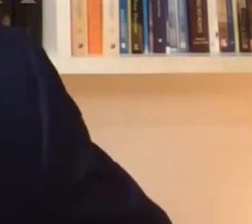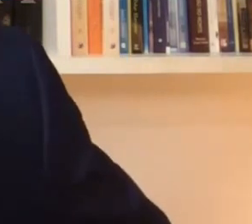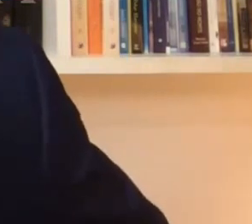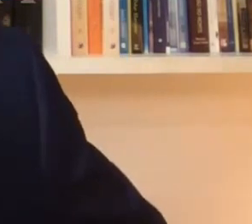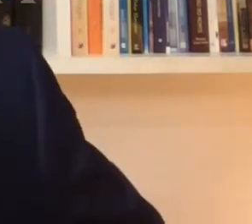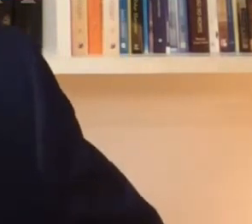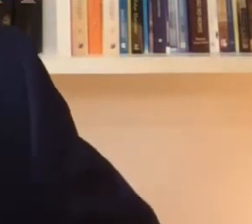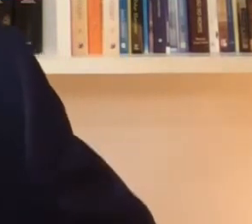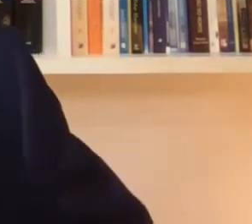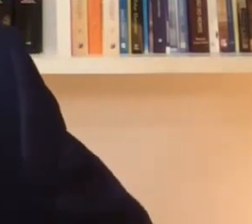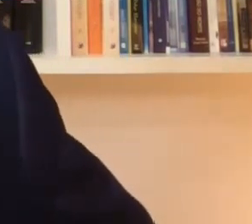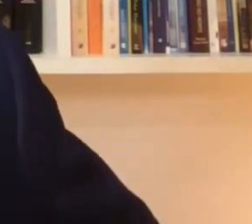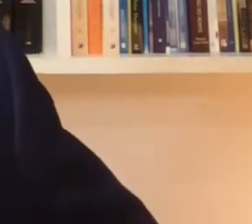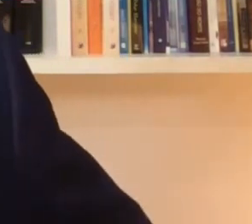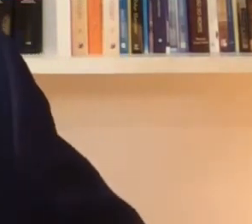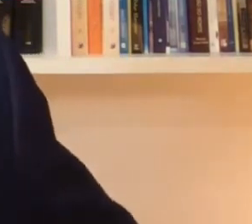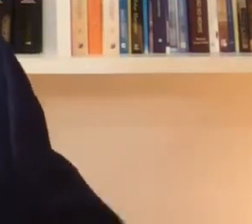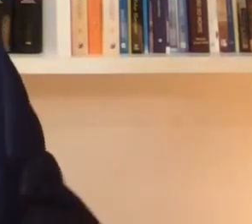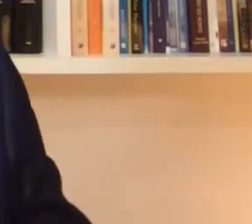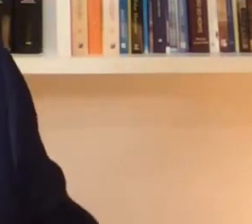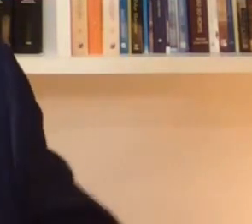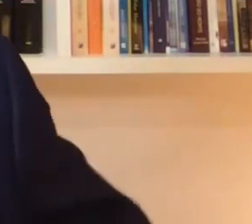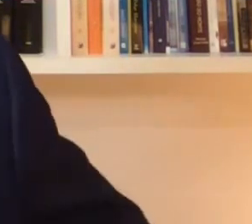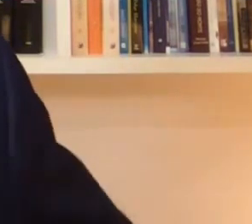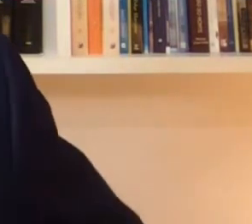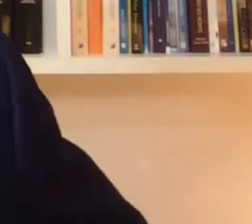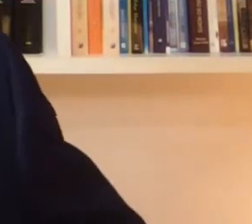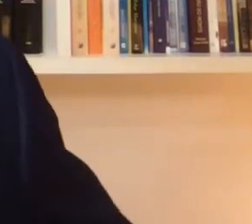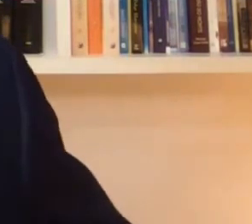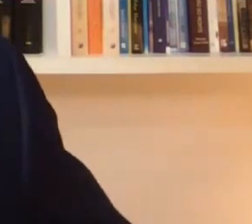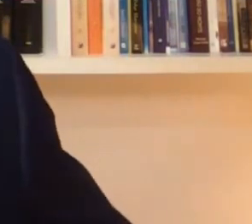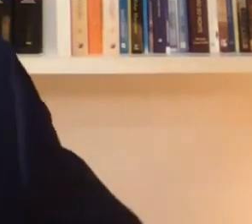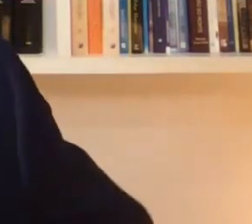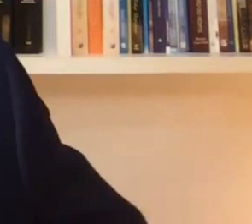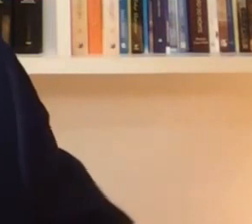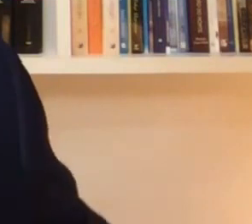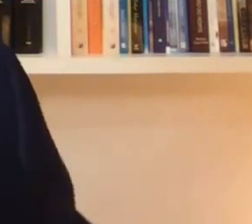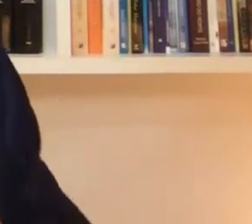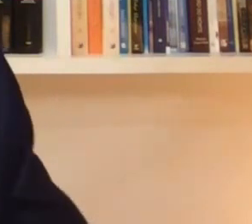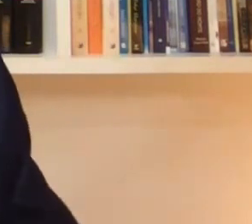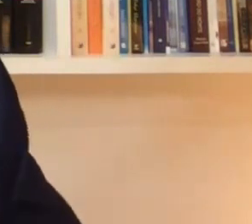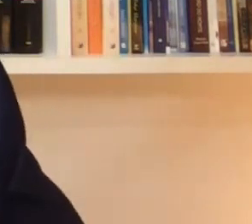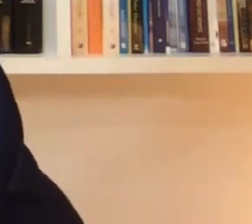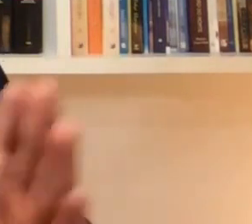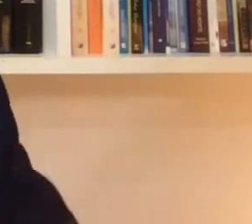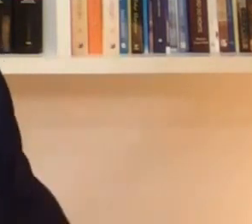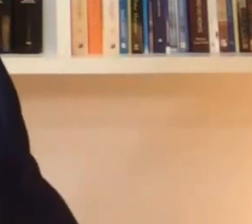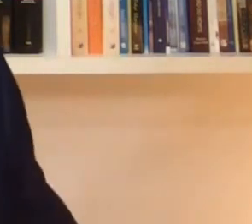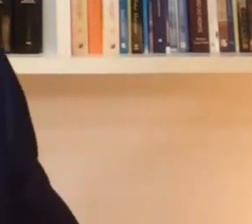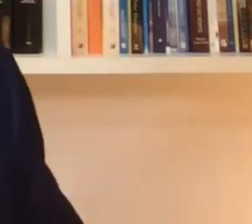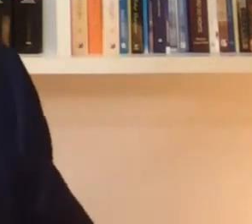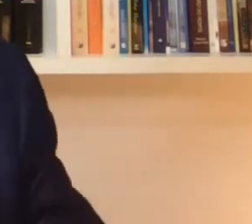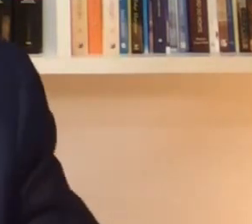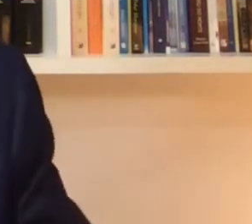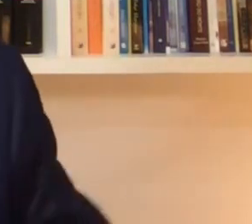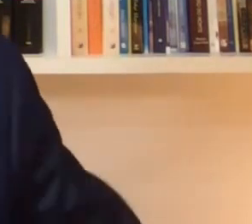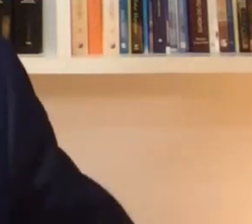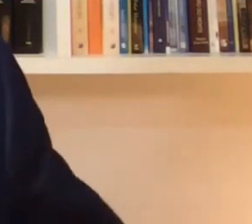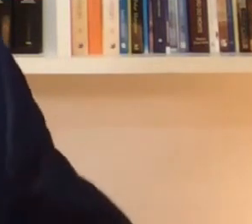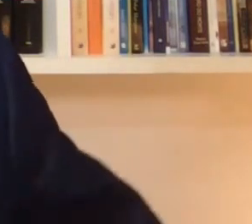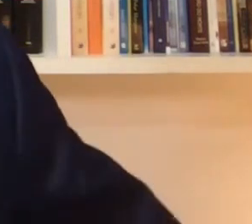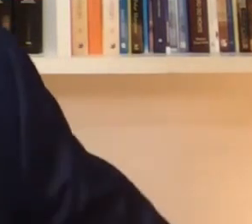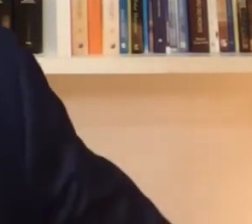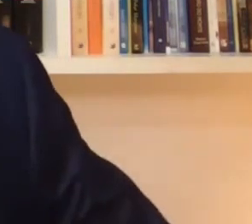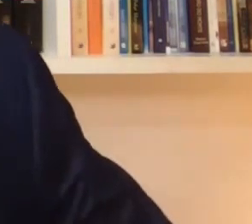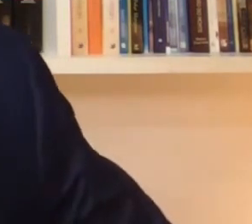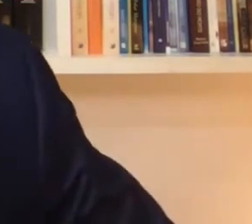pela TV Novo Tempo pelo rádio também e também através das redes sociais e sempre que termina a nossa classe Nós